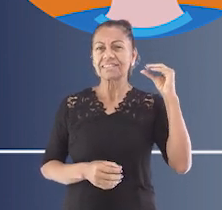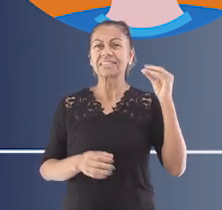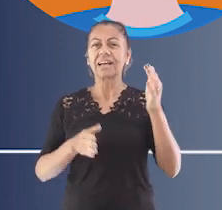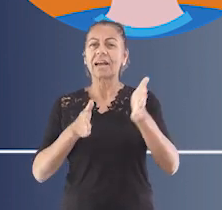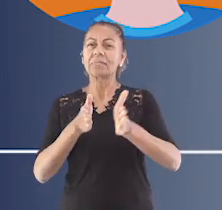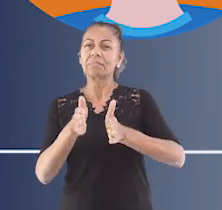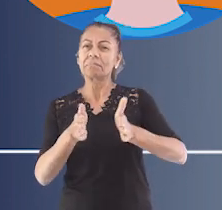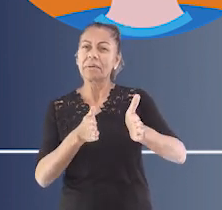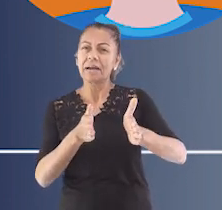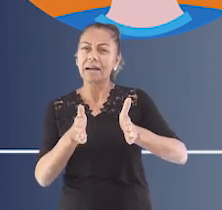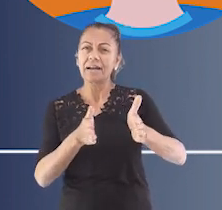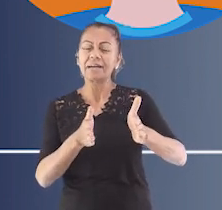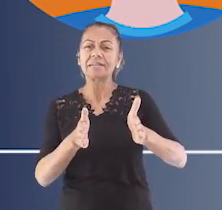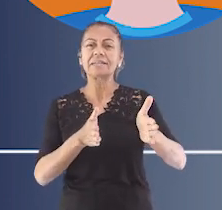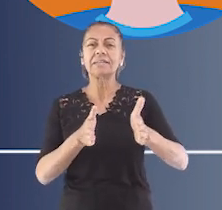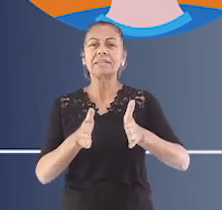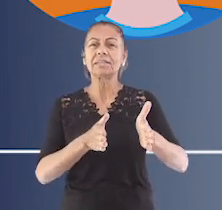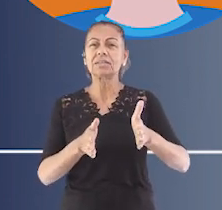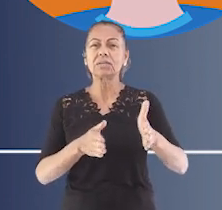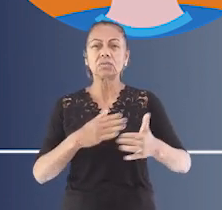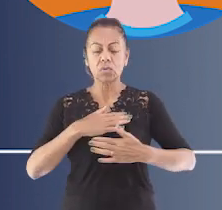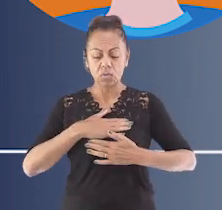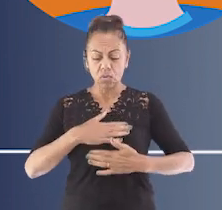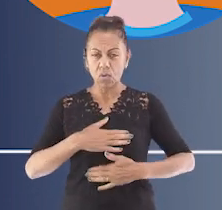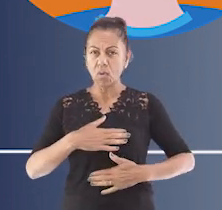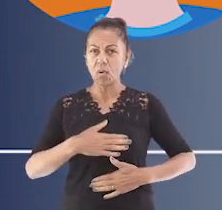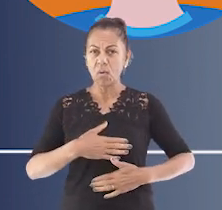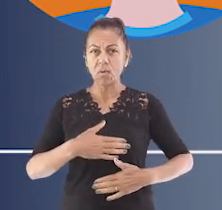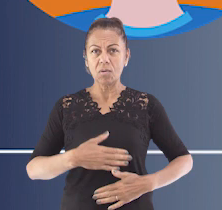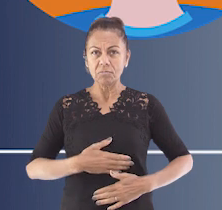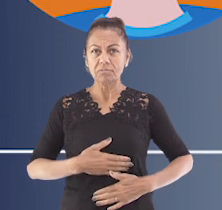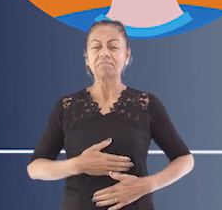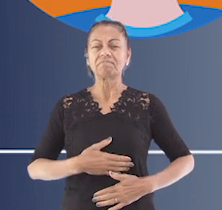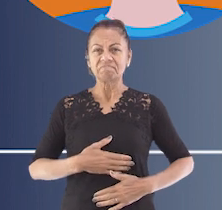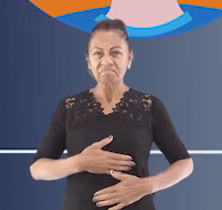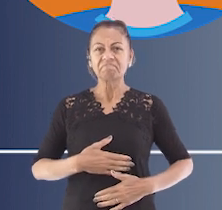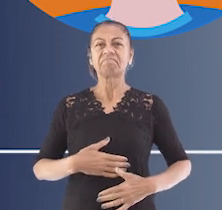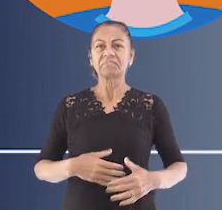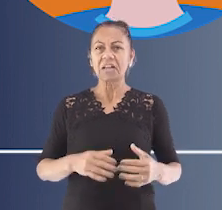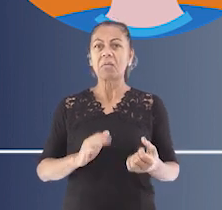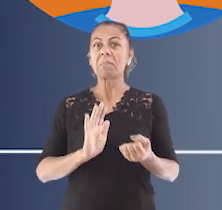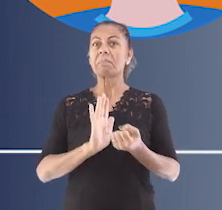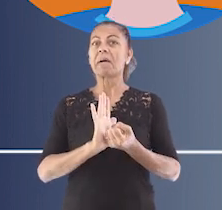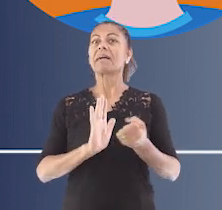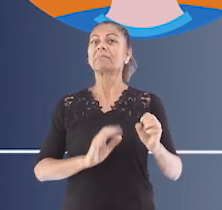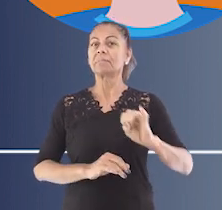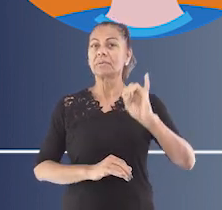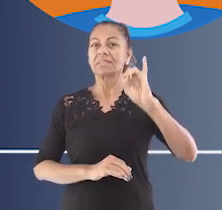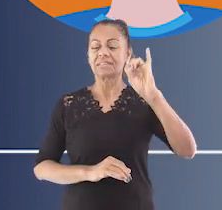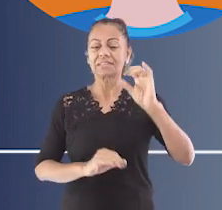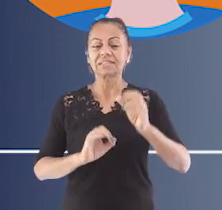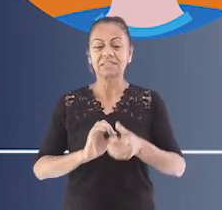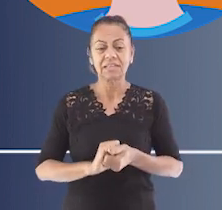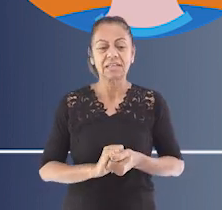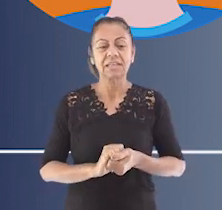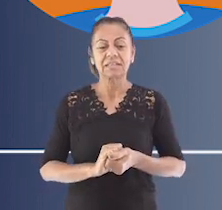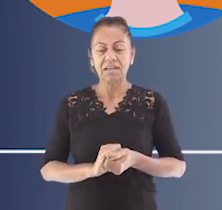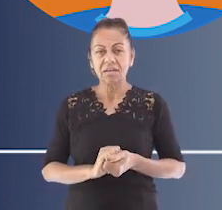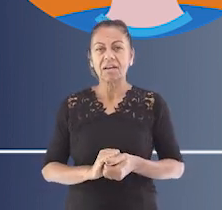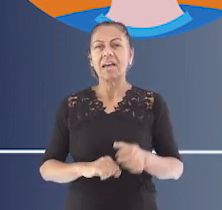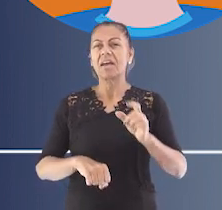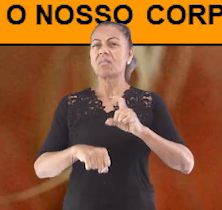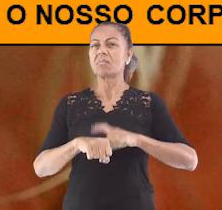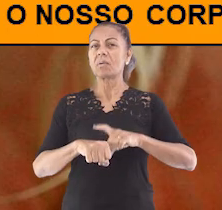vivemos na adolescência. Neste período, vivemos mudanças marcantes do nosso corpo e na